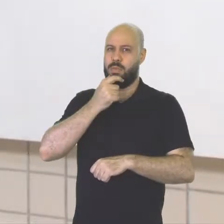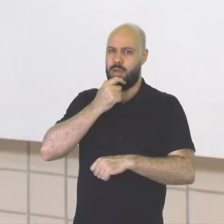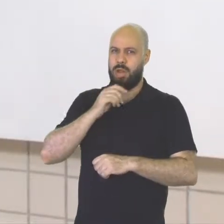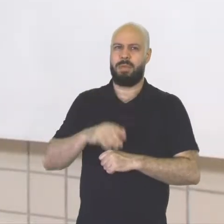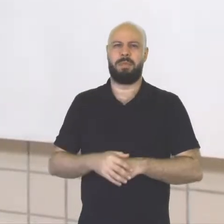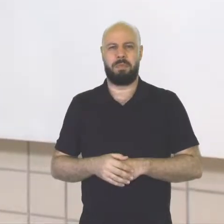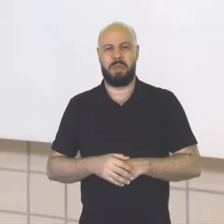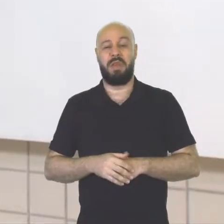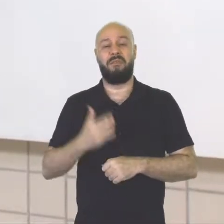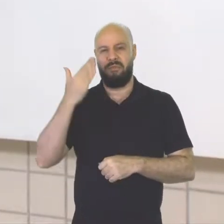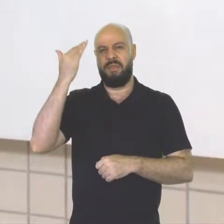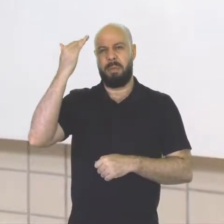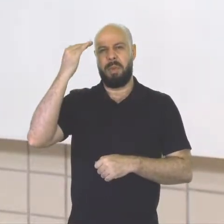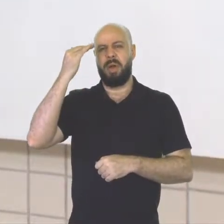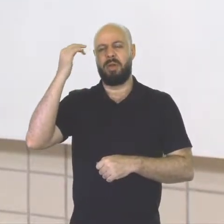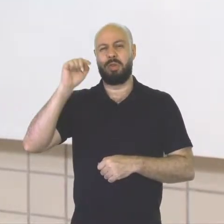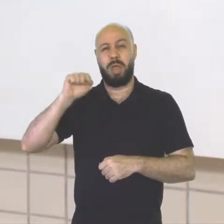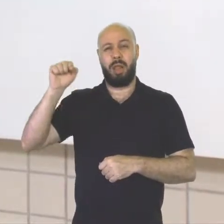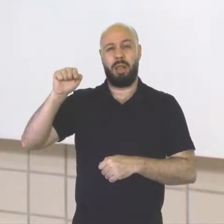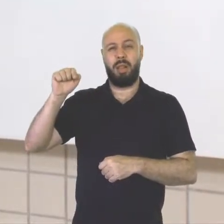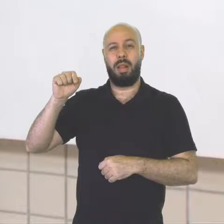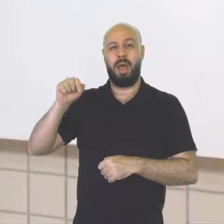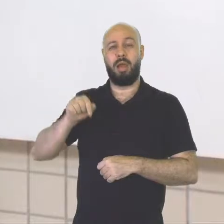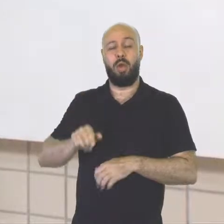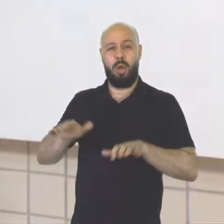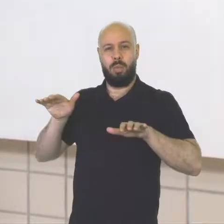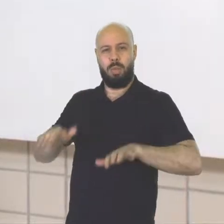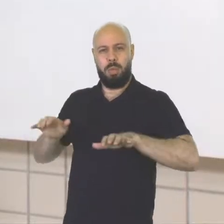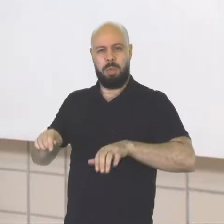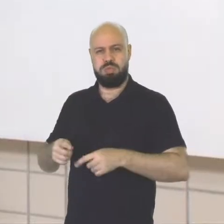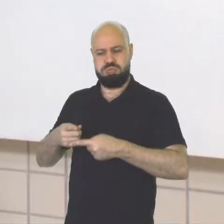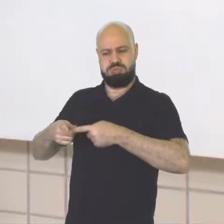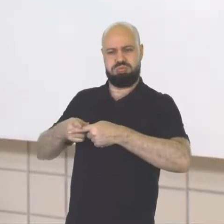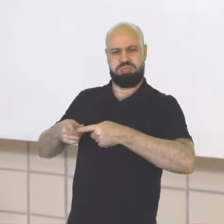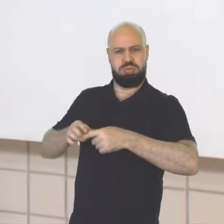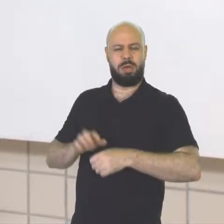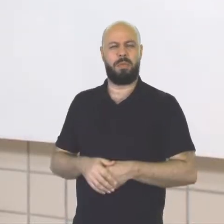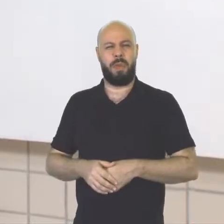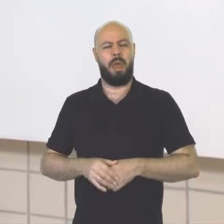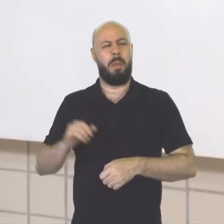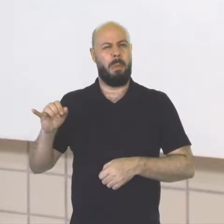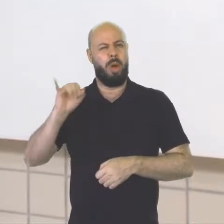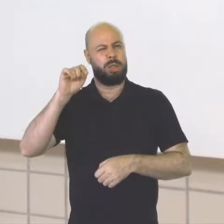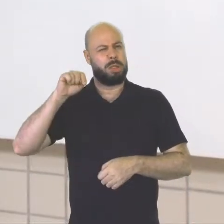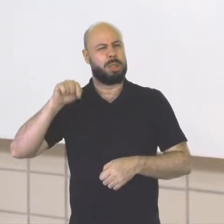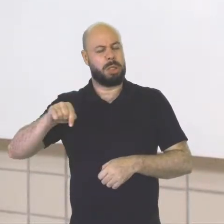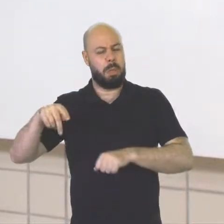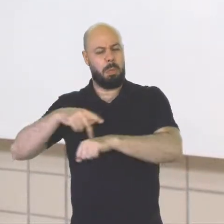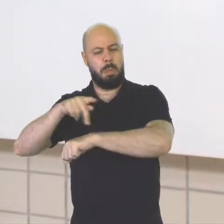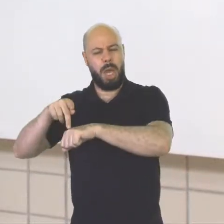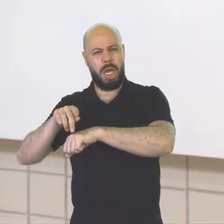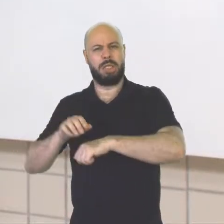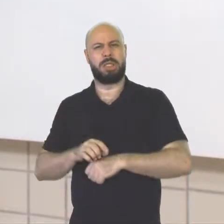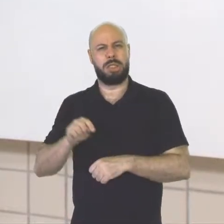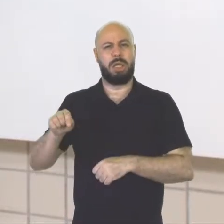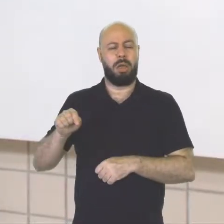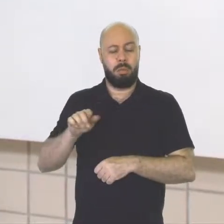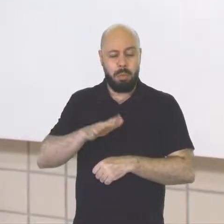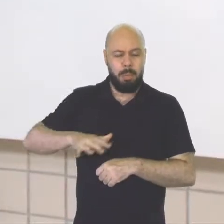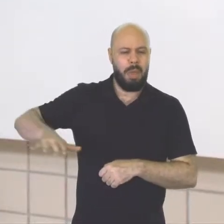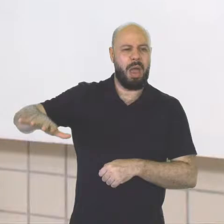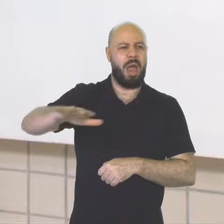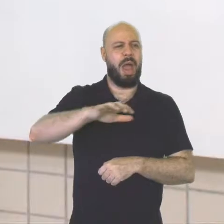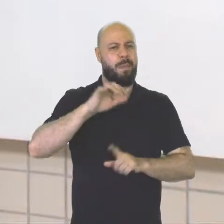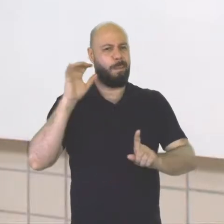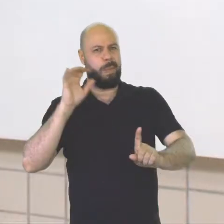é muito conhecido no Reino Unido, tem uma importância e uma relevância muito grande para o cenário,